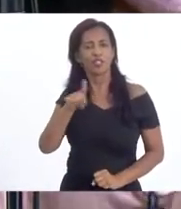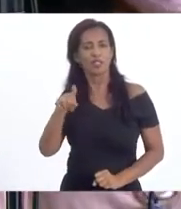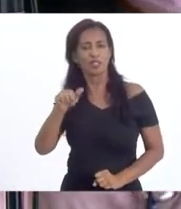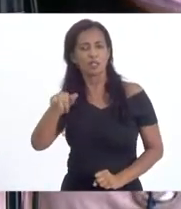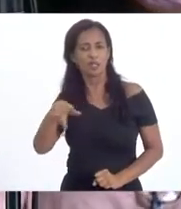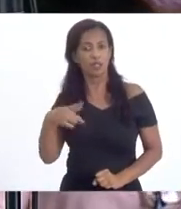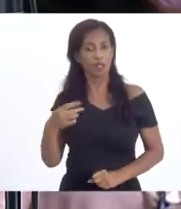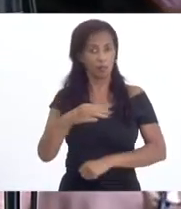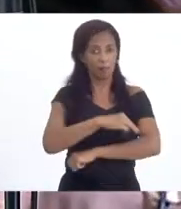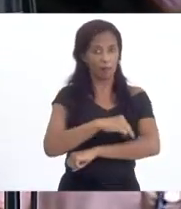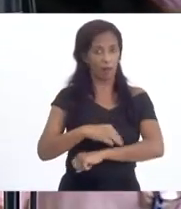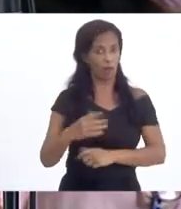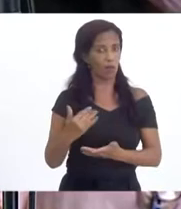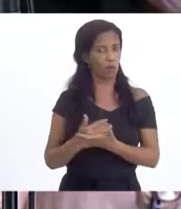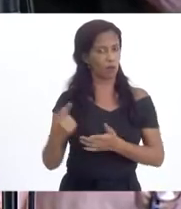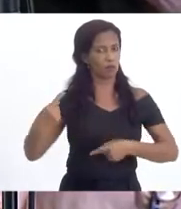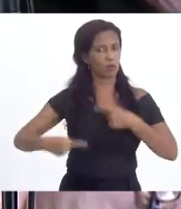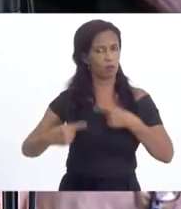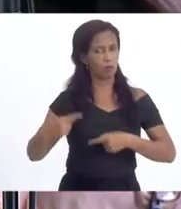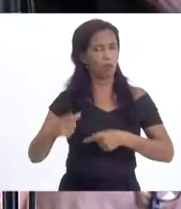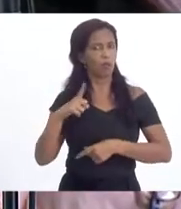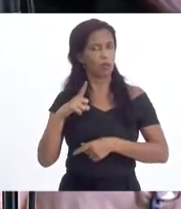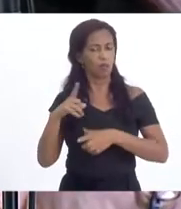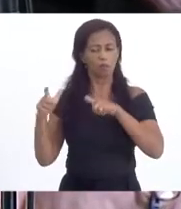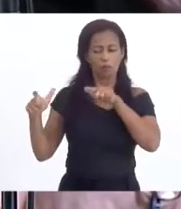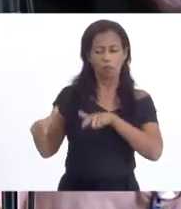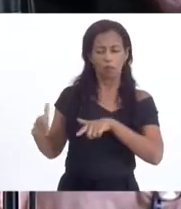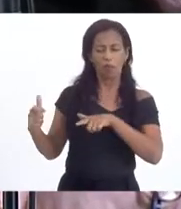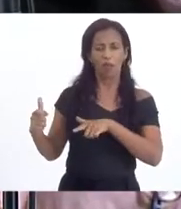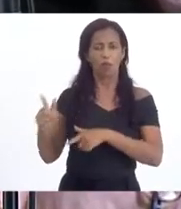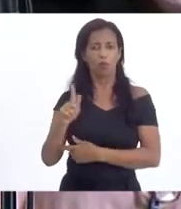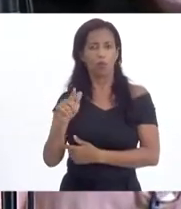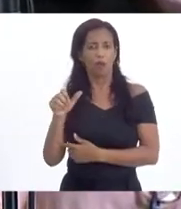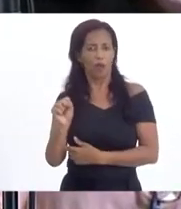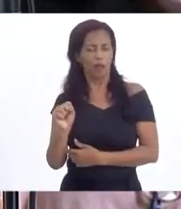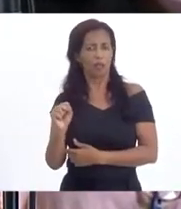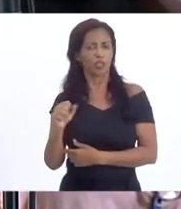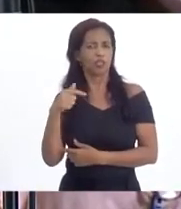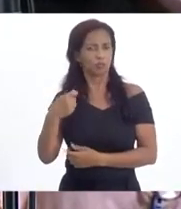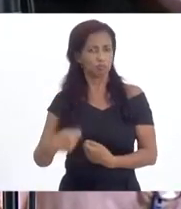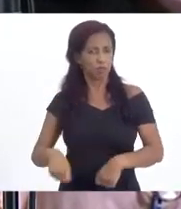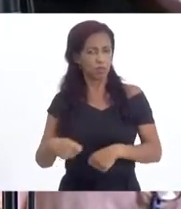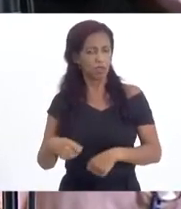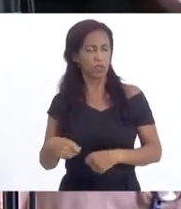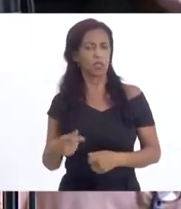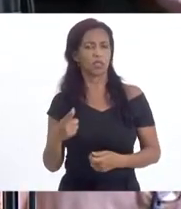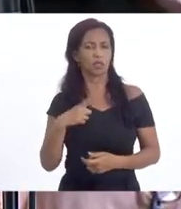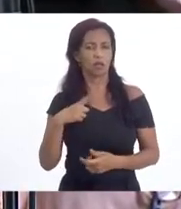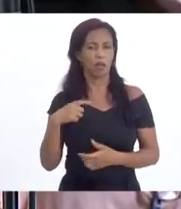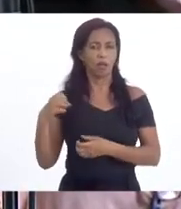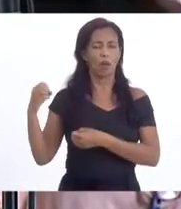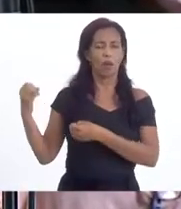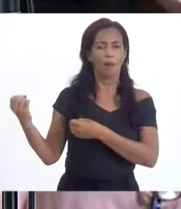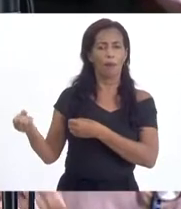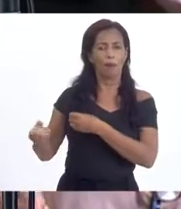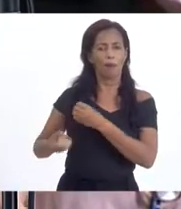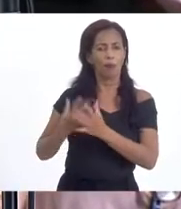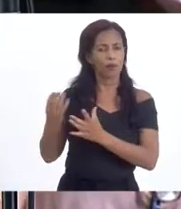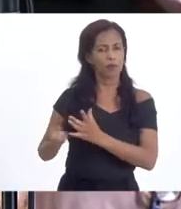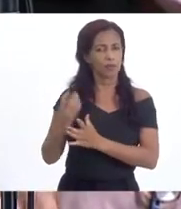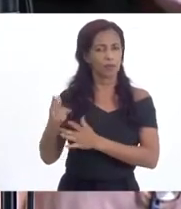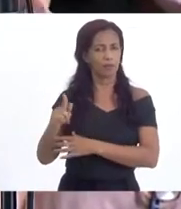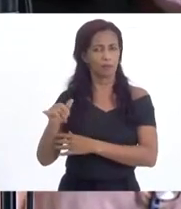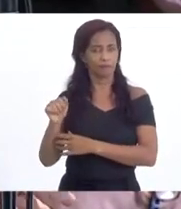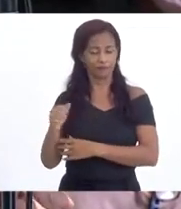essa possibilidade. Temos já na cidade uma oferta grande de gás doméstico, temos a maior unidade de processamento de gás natural da América Latina, que é em